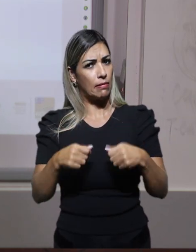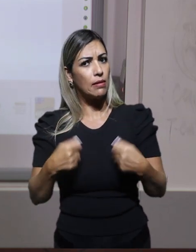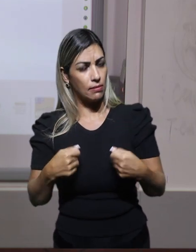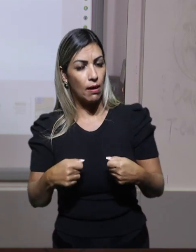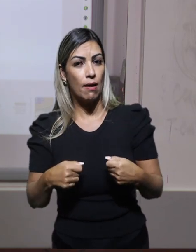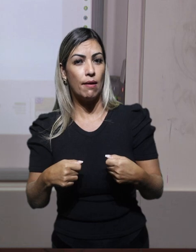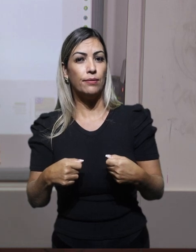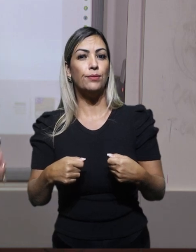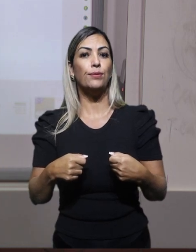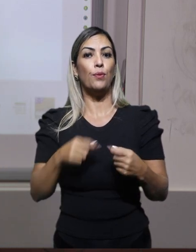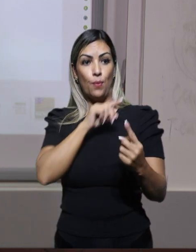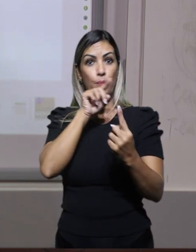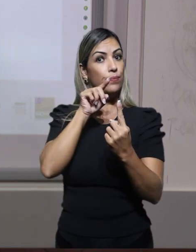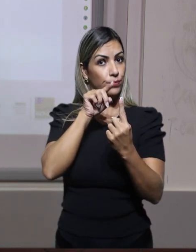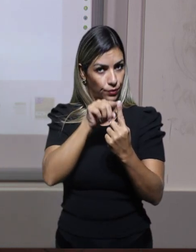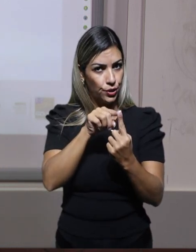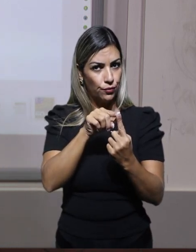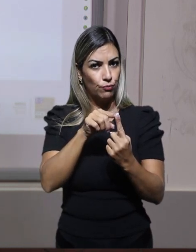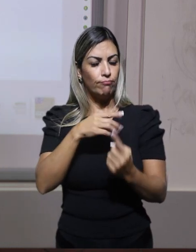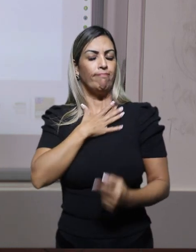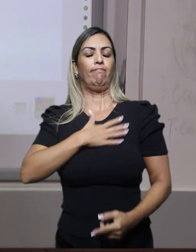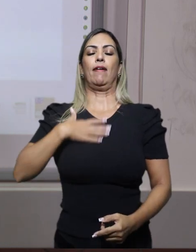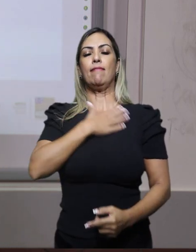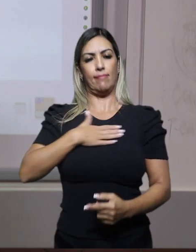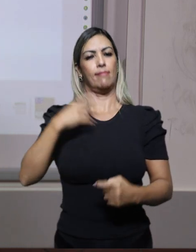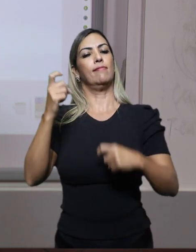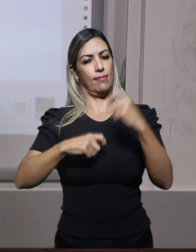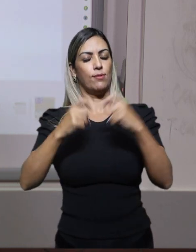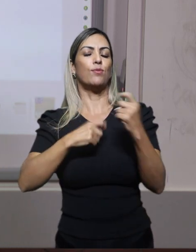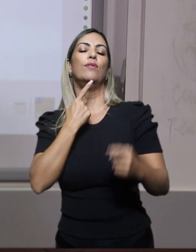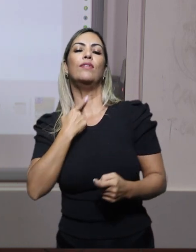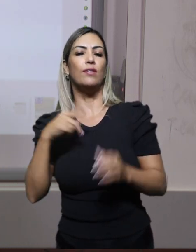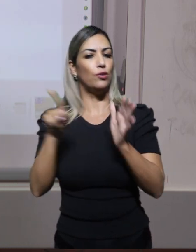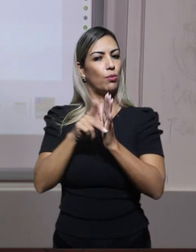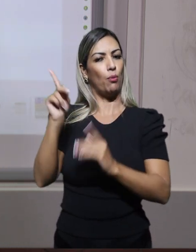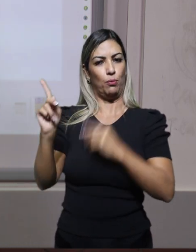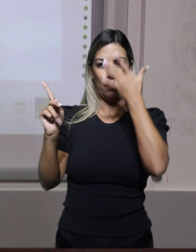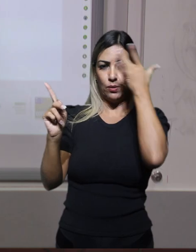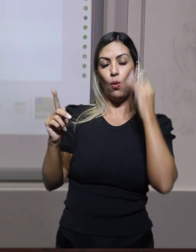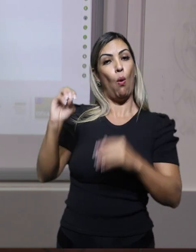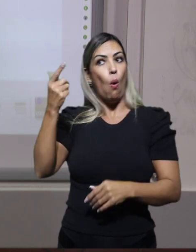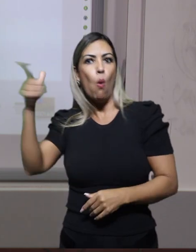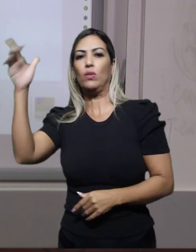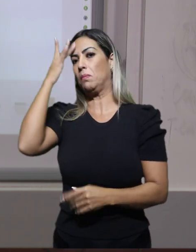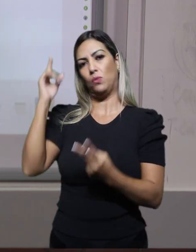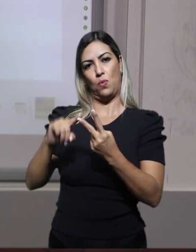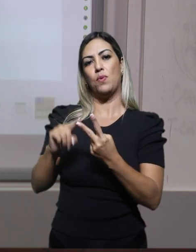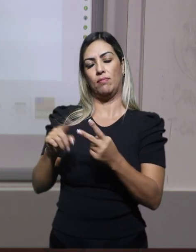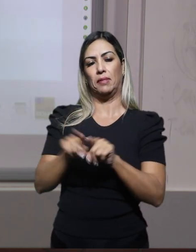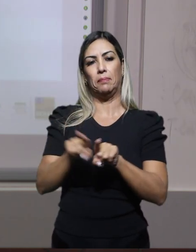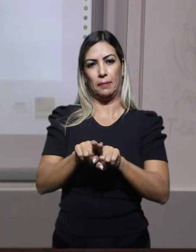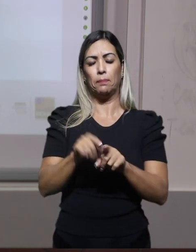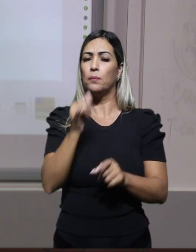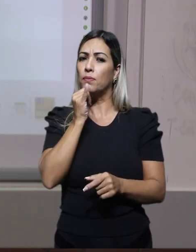ou melhor dizendo, o necessário objetivo de satisfação do próprio desejo ou do de terceiro. Como, por